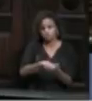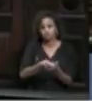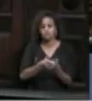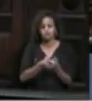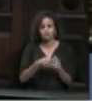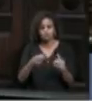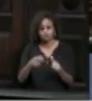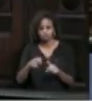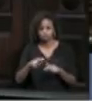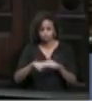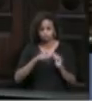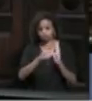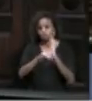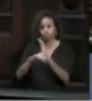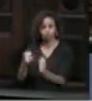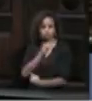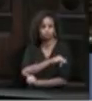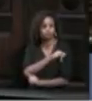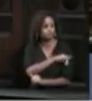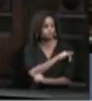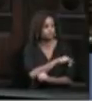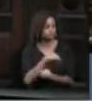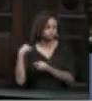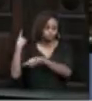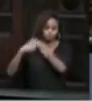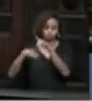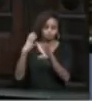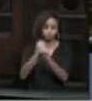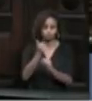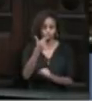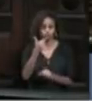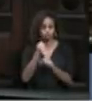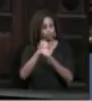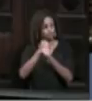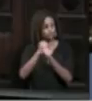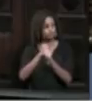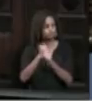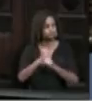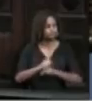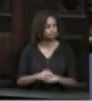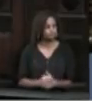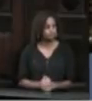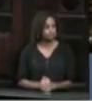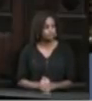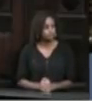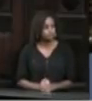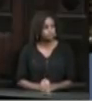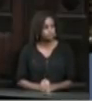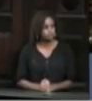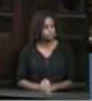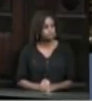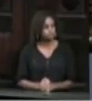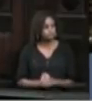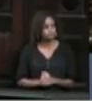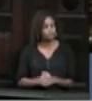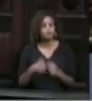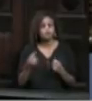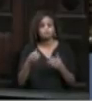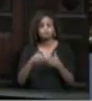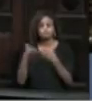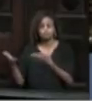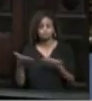do Rio de Janeiro nos últimos 12 anos. O pessoal vai votar contrário. E eu estou muito curioso para que algum deputado ou deputada da base do governo suba